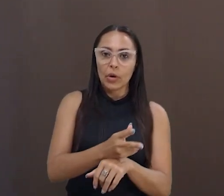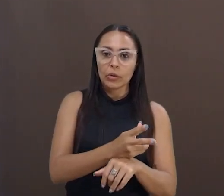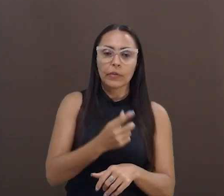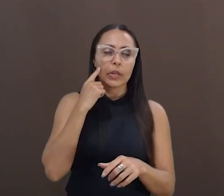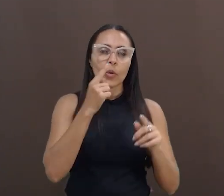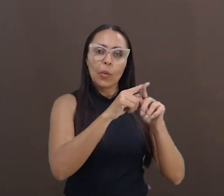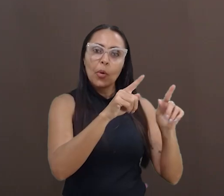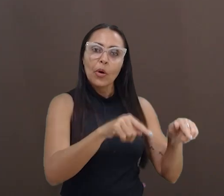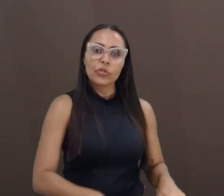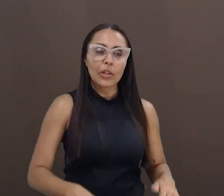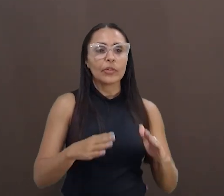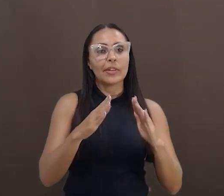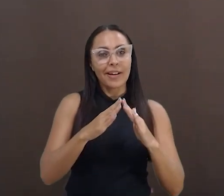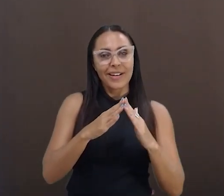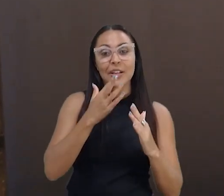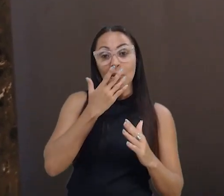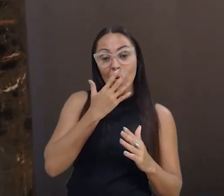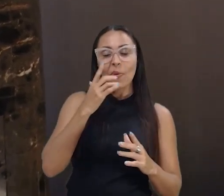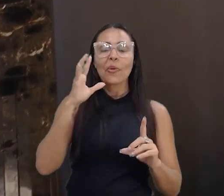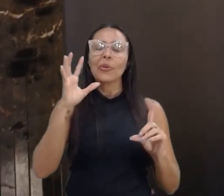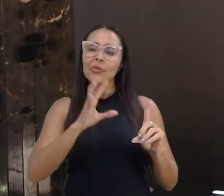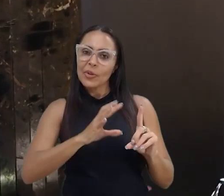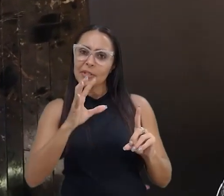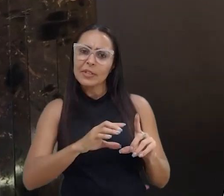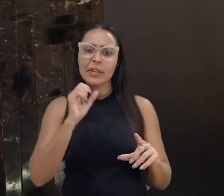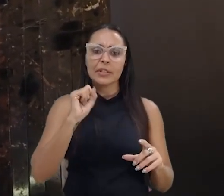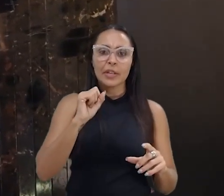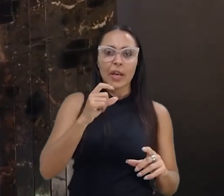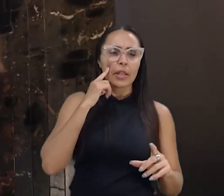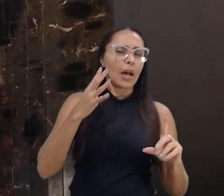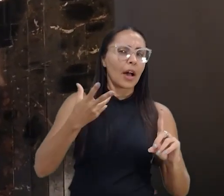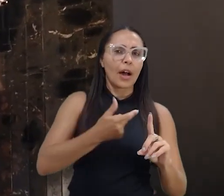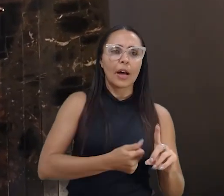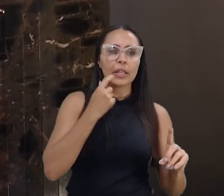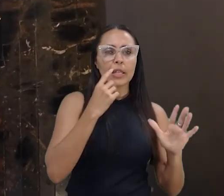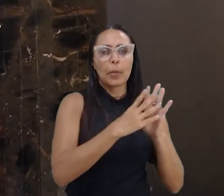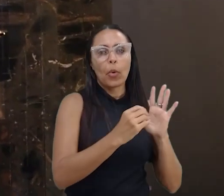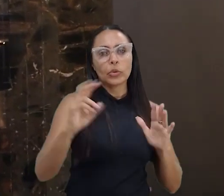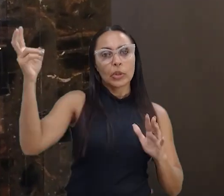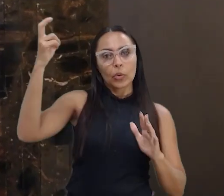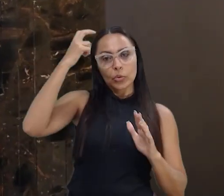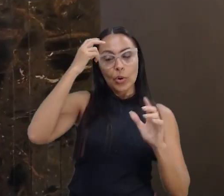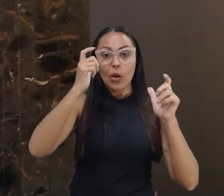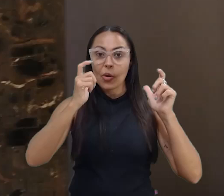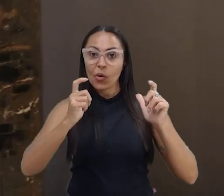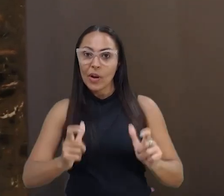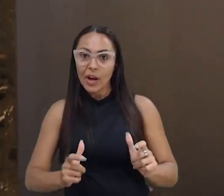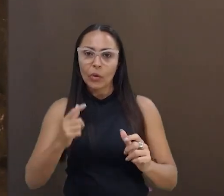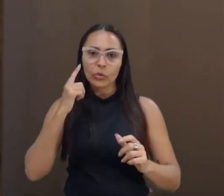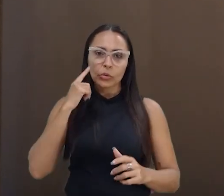vimos, os projetos da Casa Cor e as tendências recebem influência mútua, seja da arte, da moda, da cultura local, dos